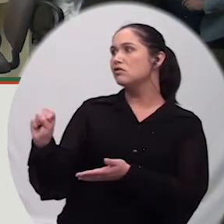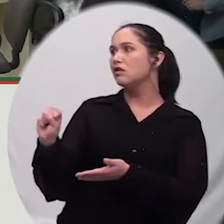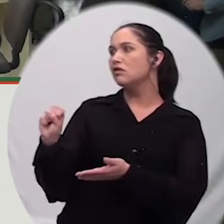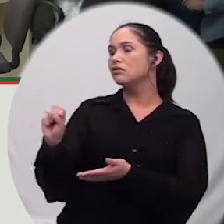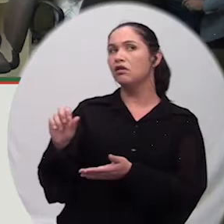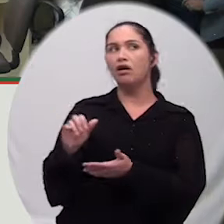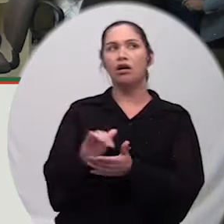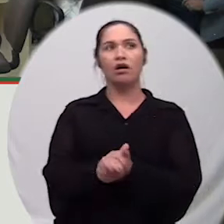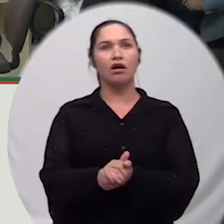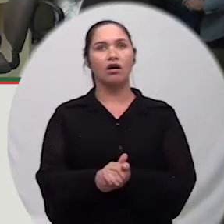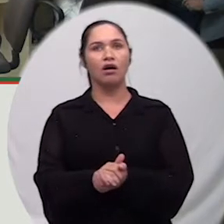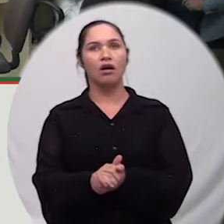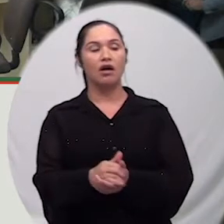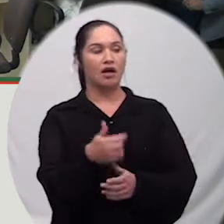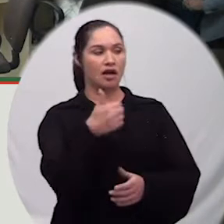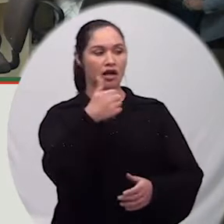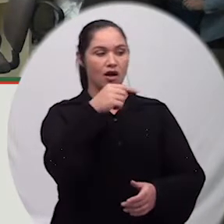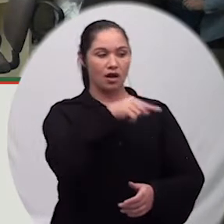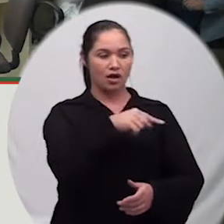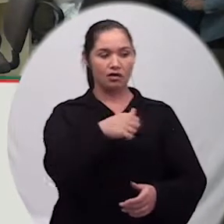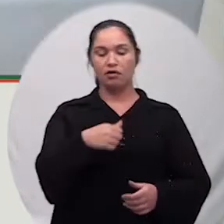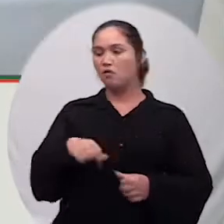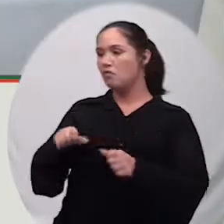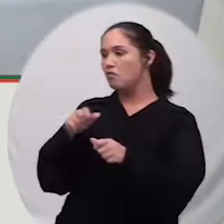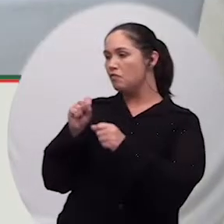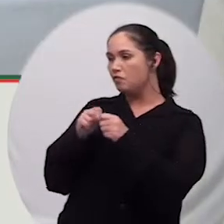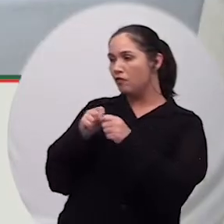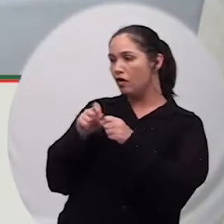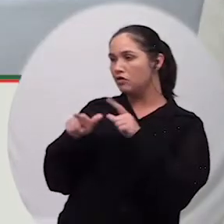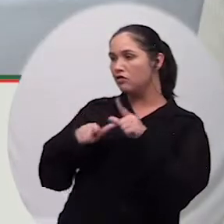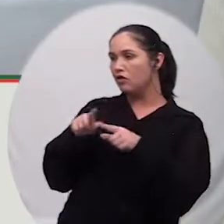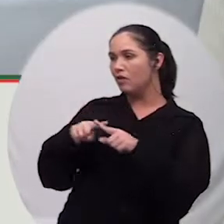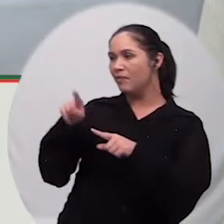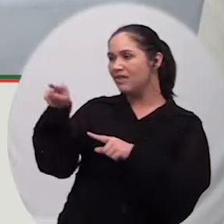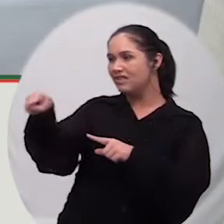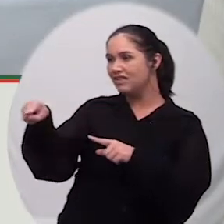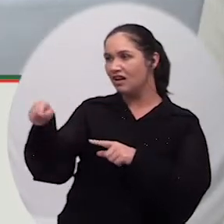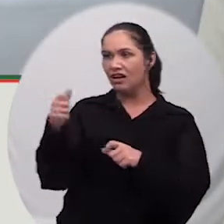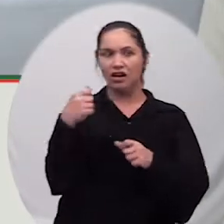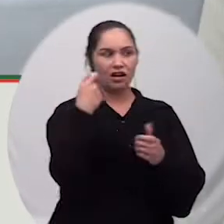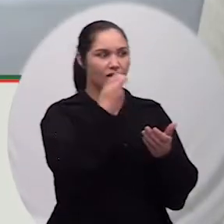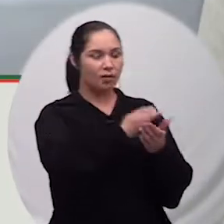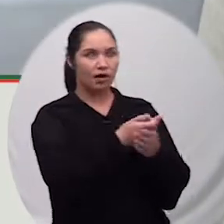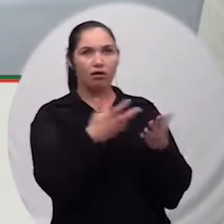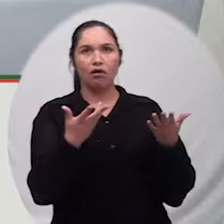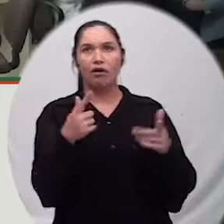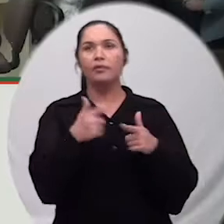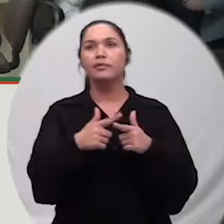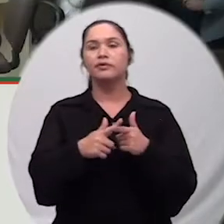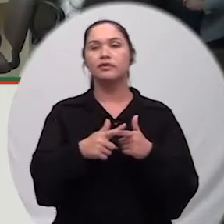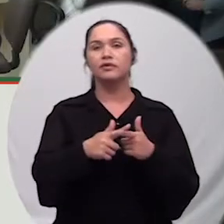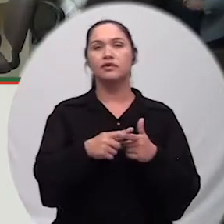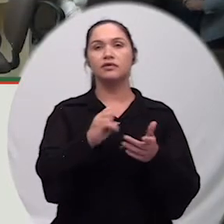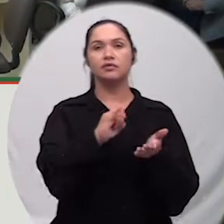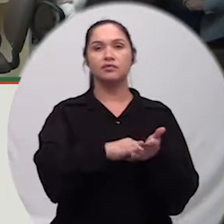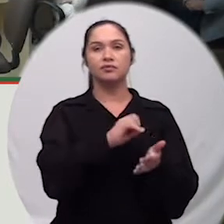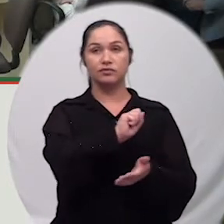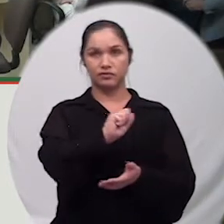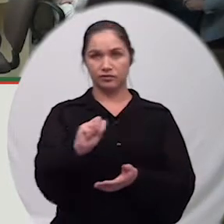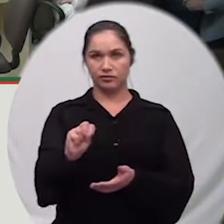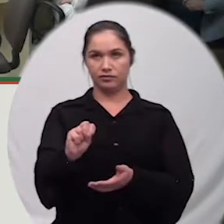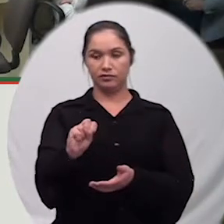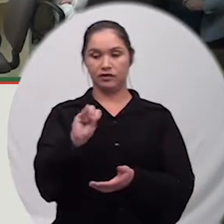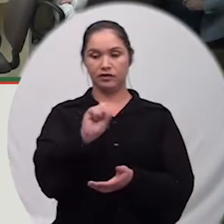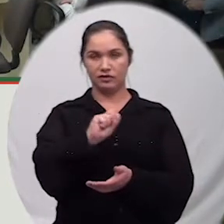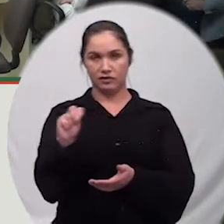Do tomador de serviço. Ele presta o serviço e quem paga é o... É o tomador. É o tomador? Porque as taxas de cartório são fixadas, né,